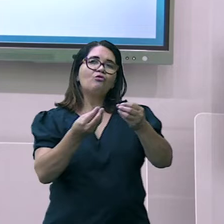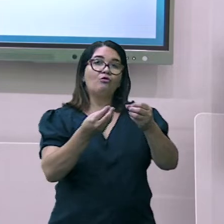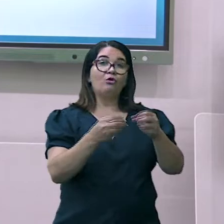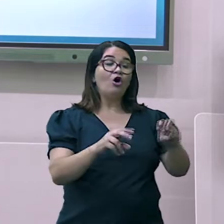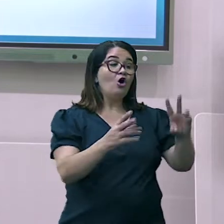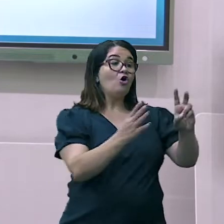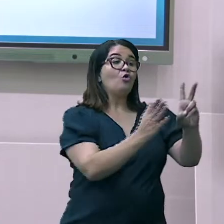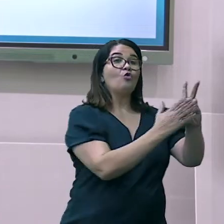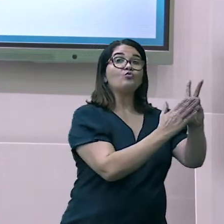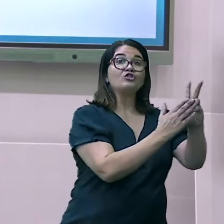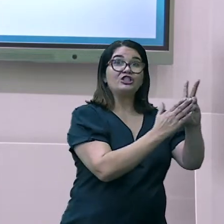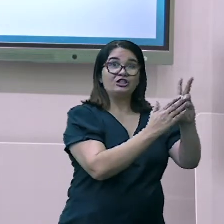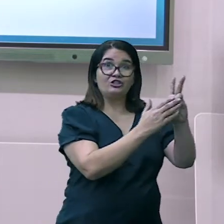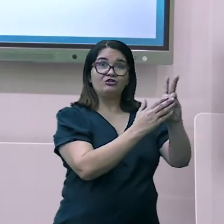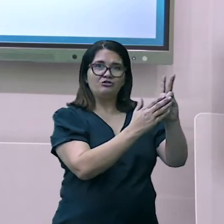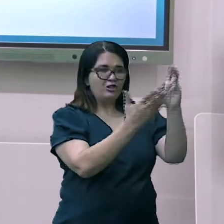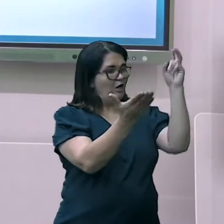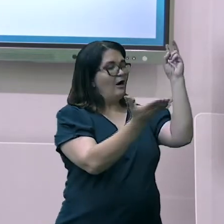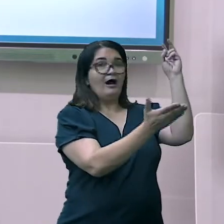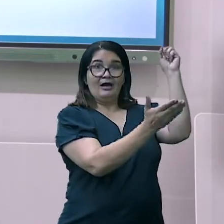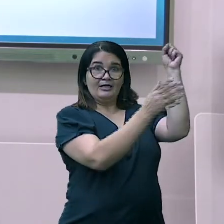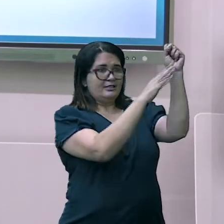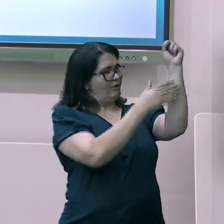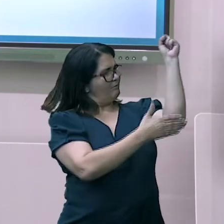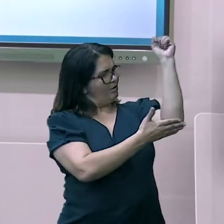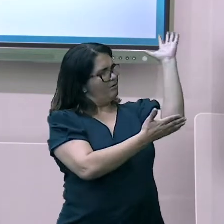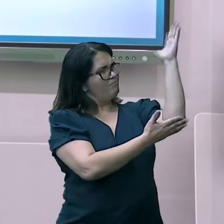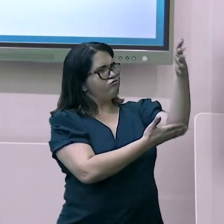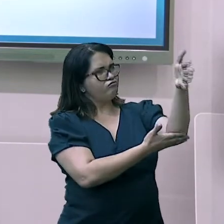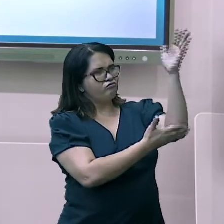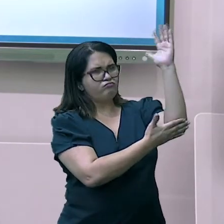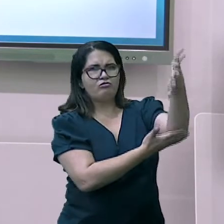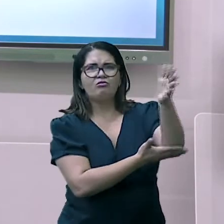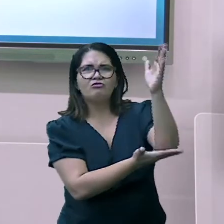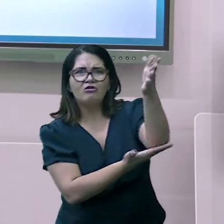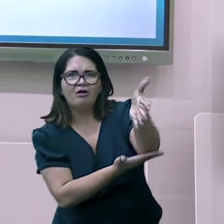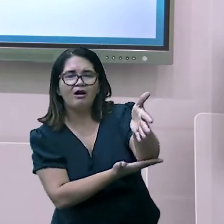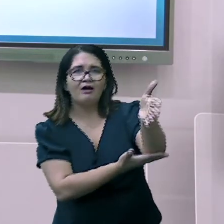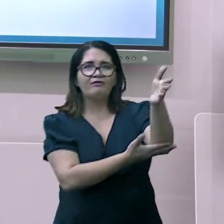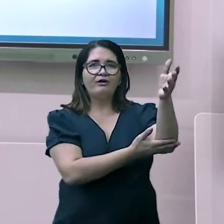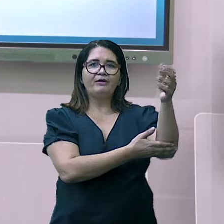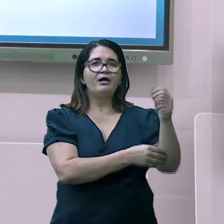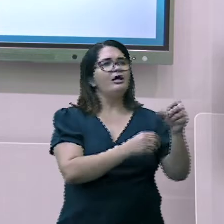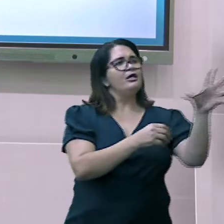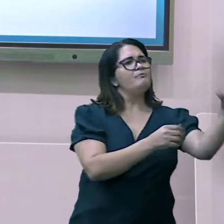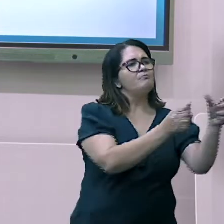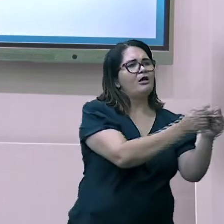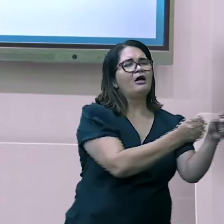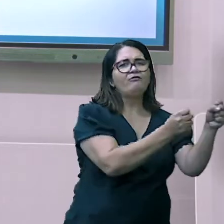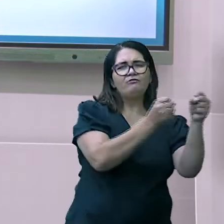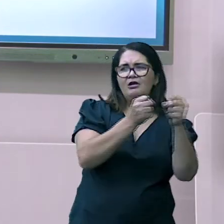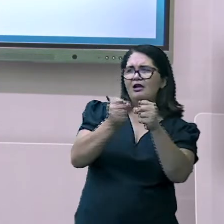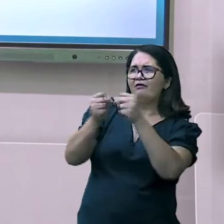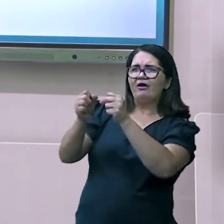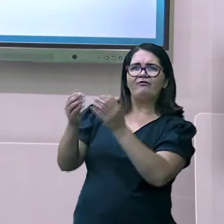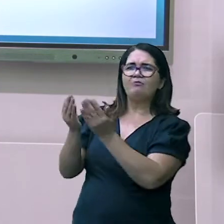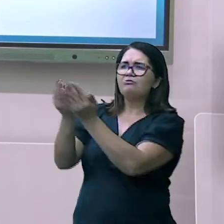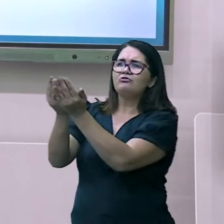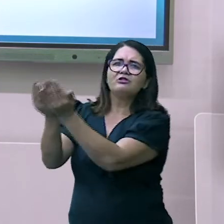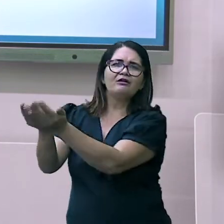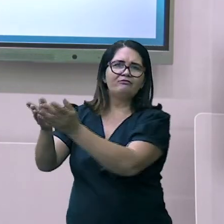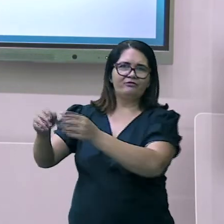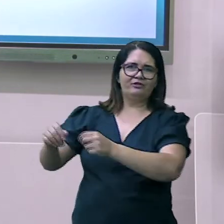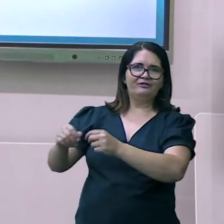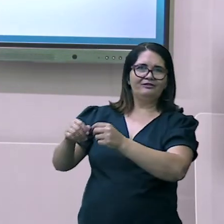exportação. Mas o que será que é escambo? É conhecido pelo nome de escambo